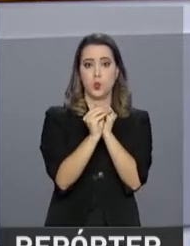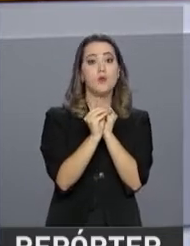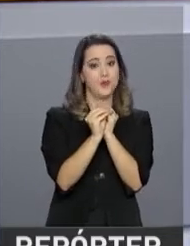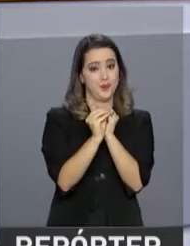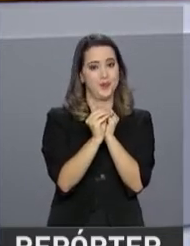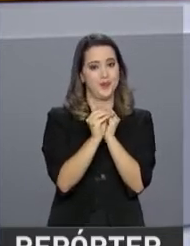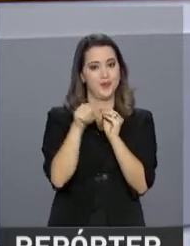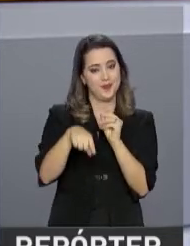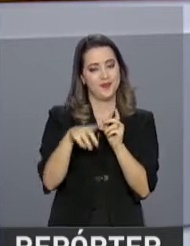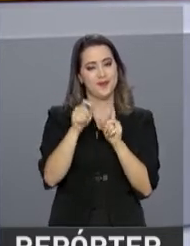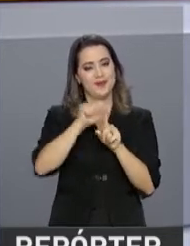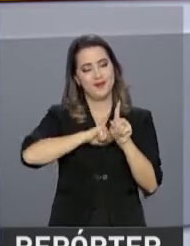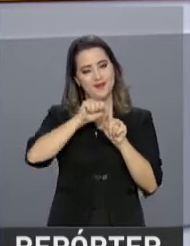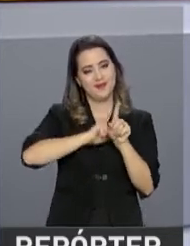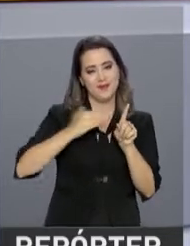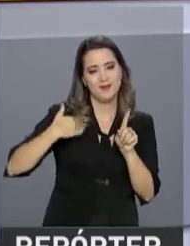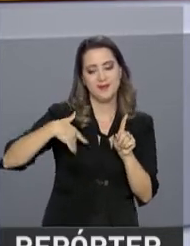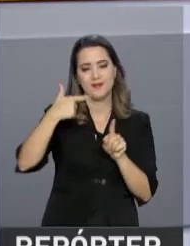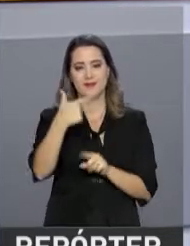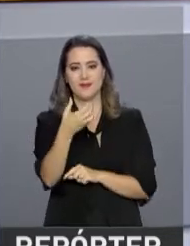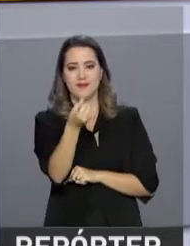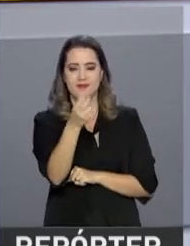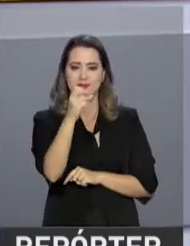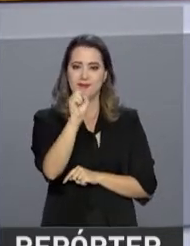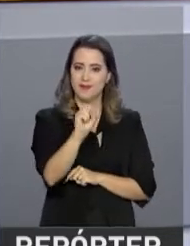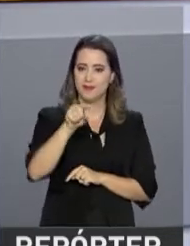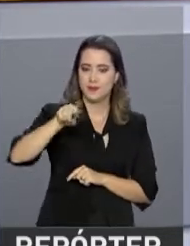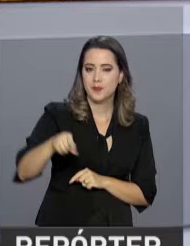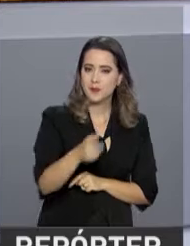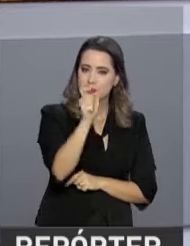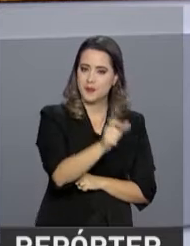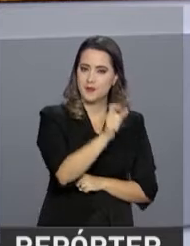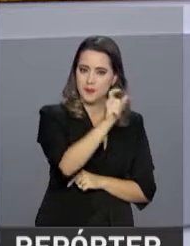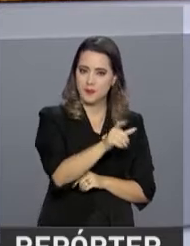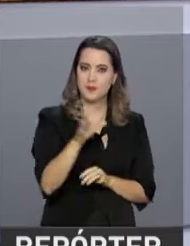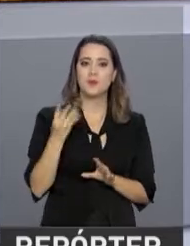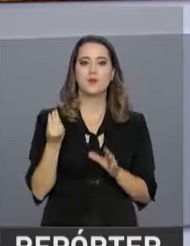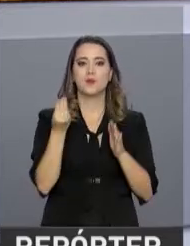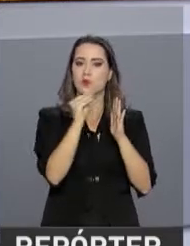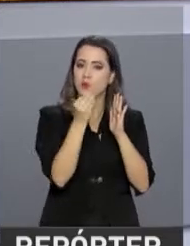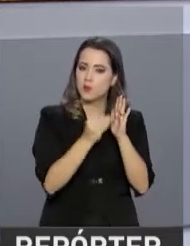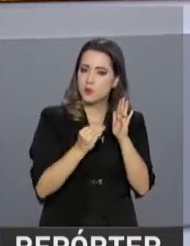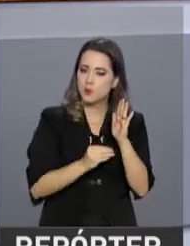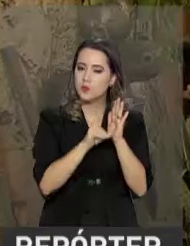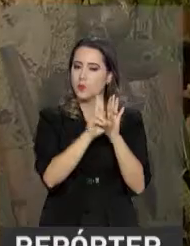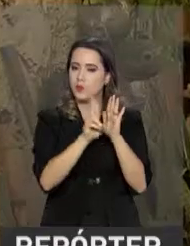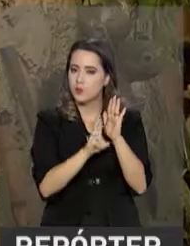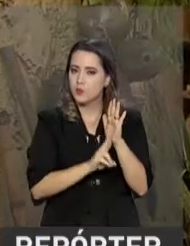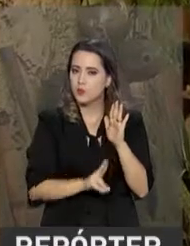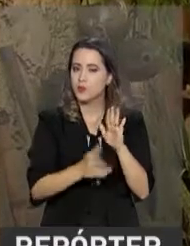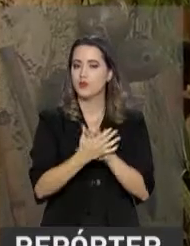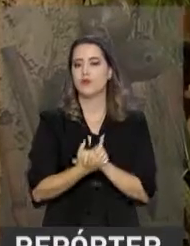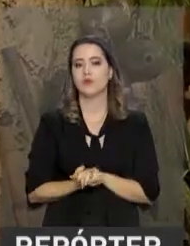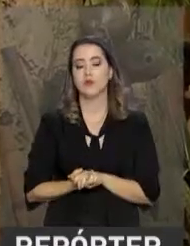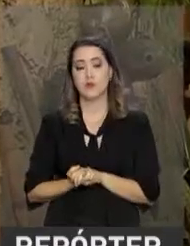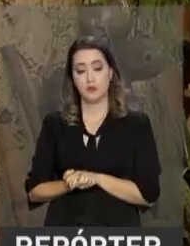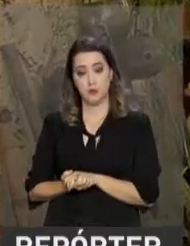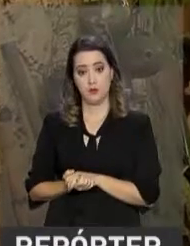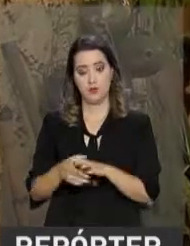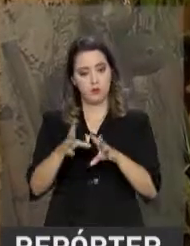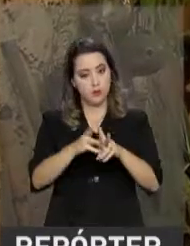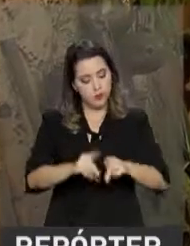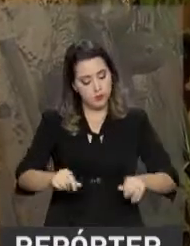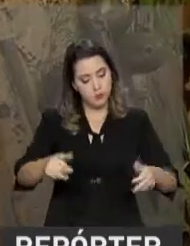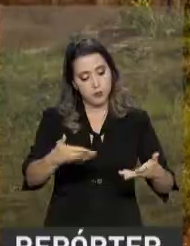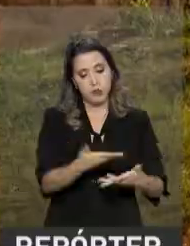e só neste mês mais de 268 mil pessoas foram incluídas no programa o chão de